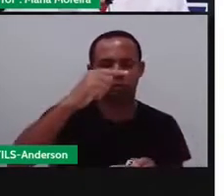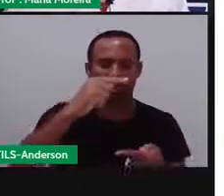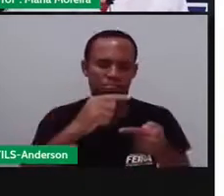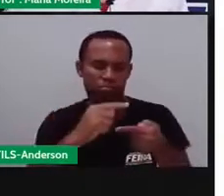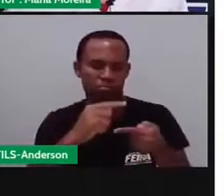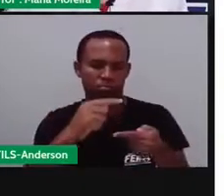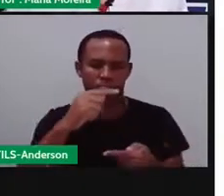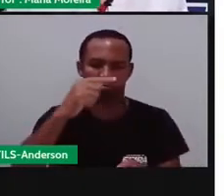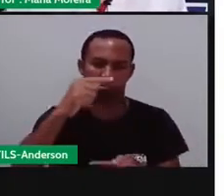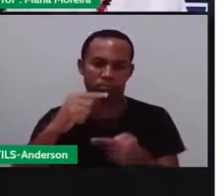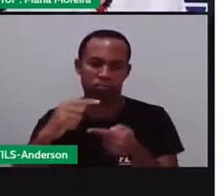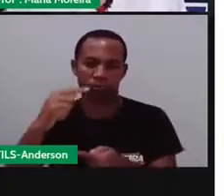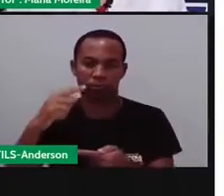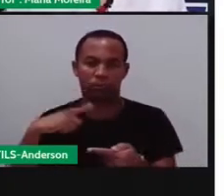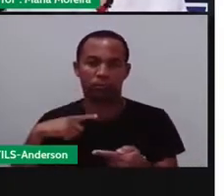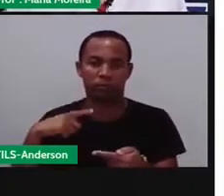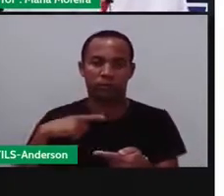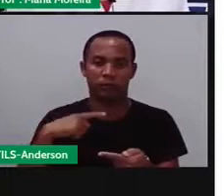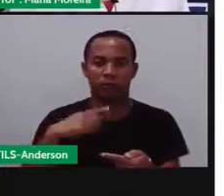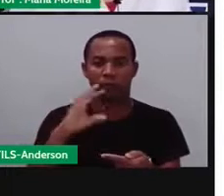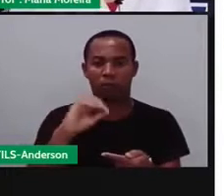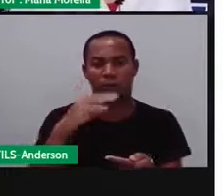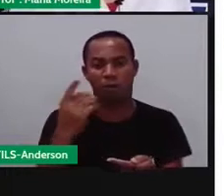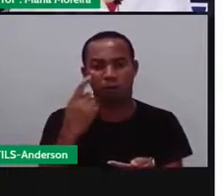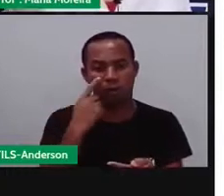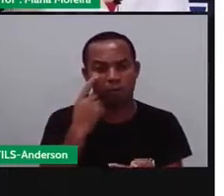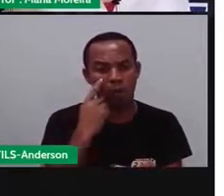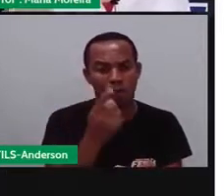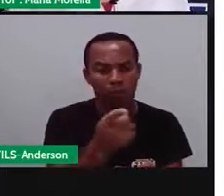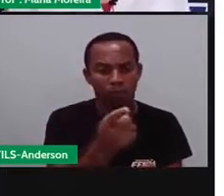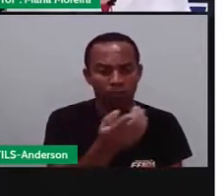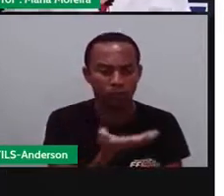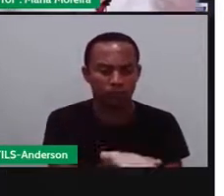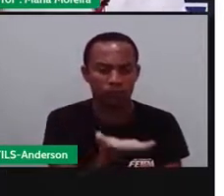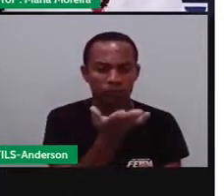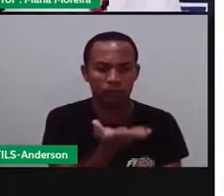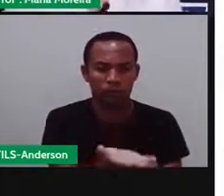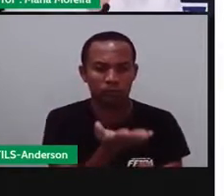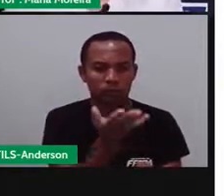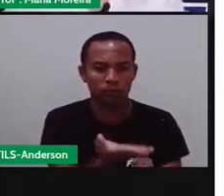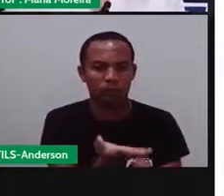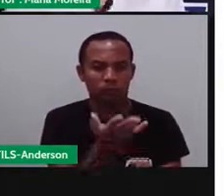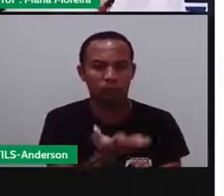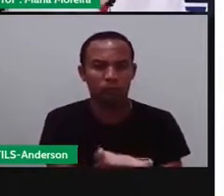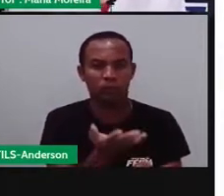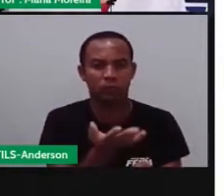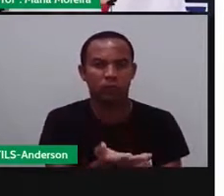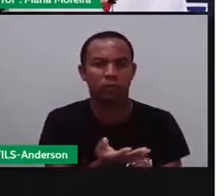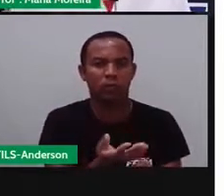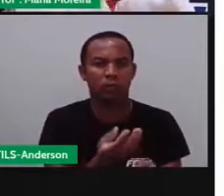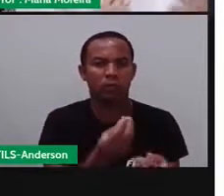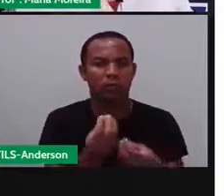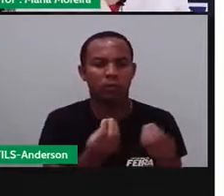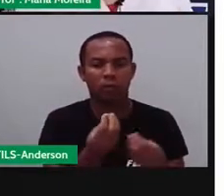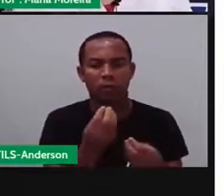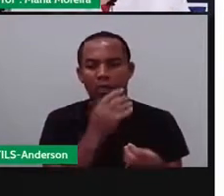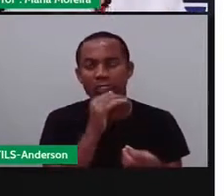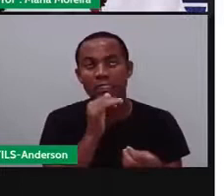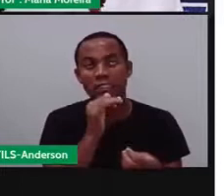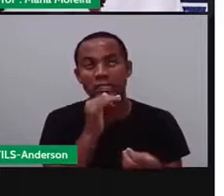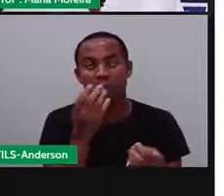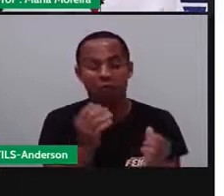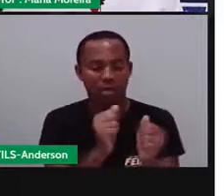gramas, quilogramas, mililitros. Então, quilograma que a gente vai fazer é o quê? Ah, não, é um quilo de arroz, um quilo